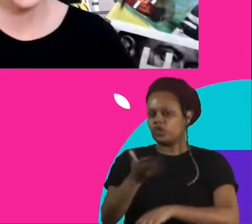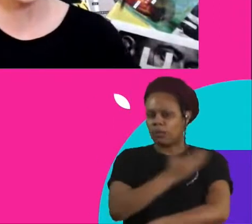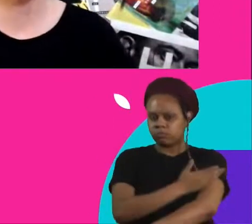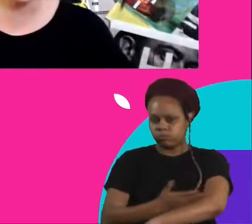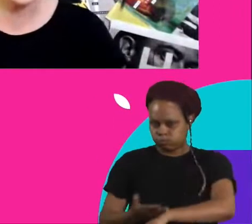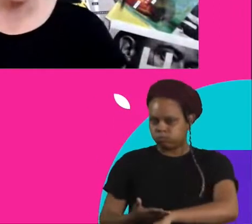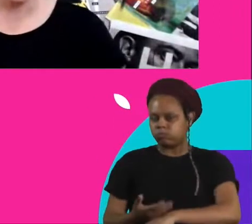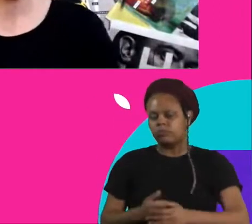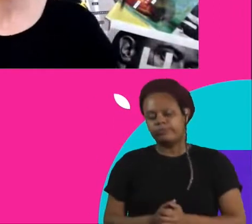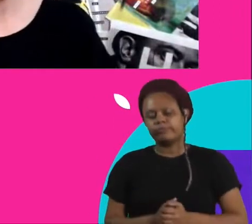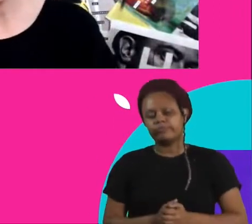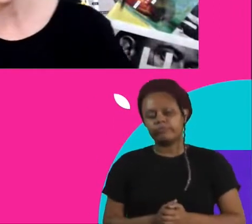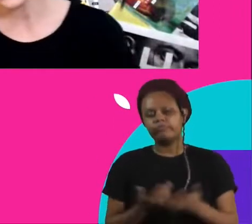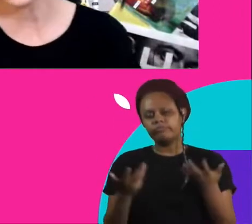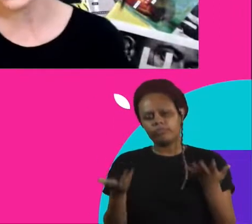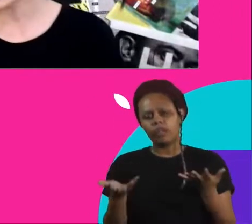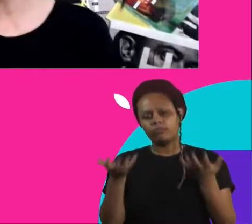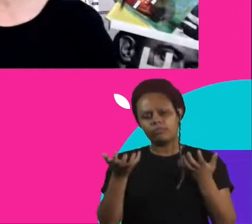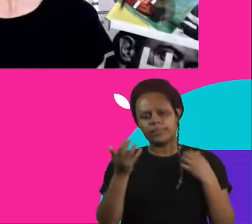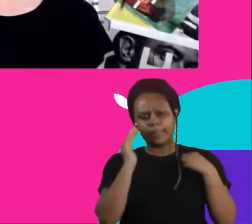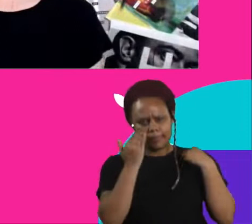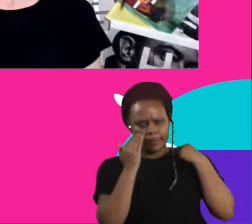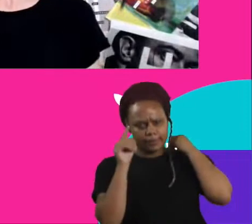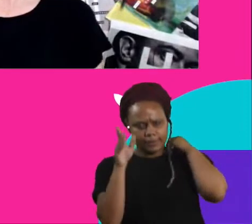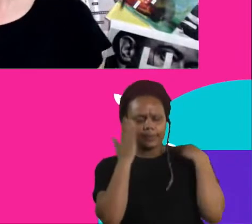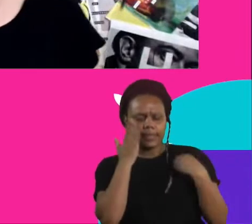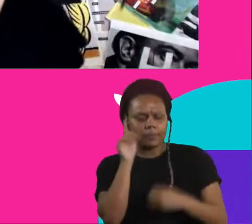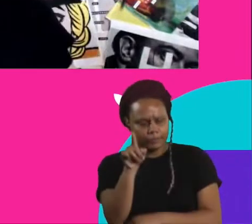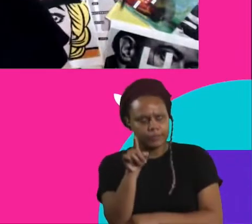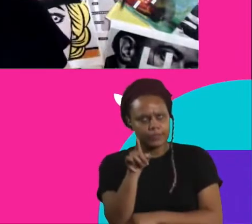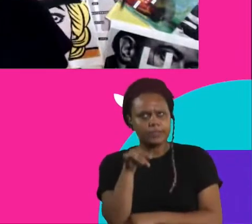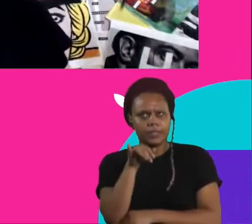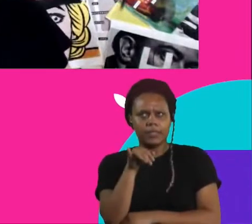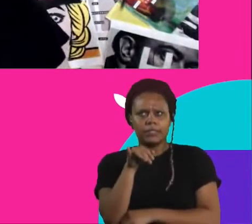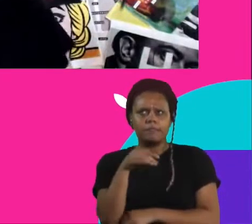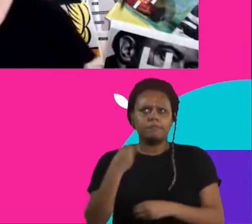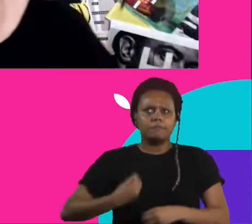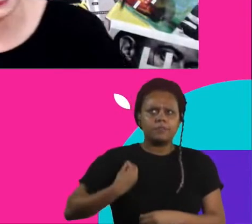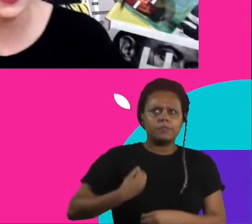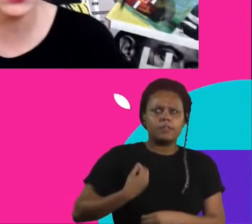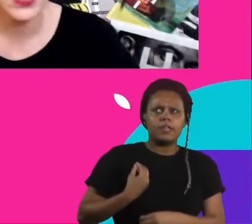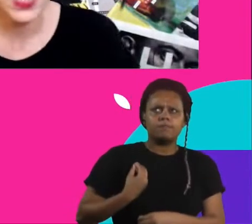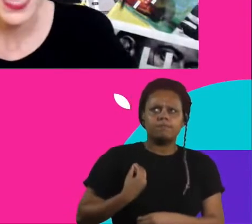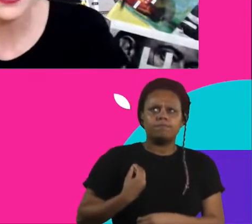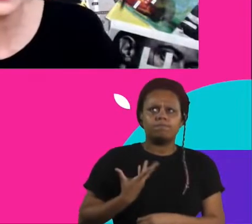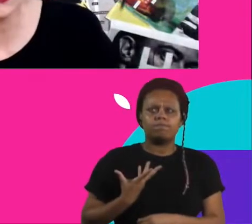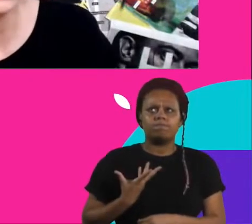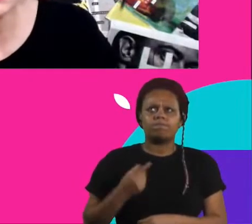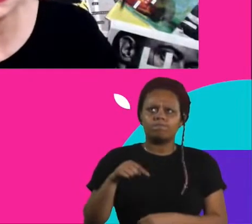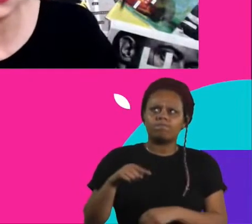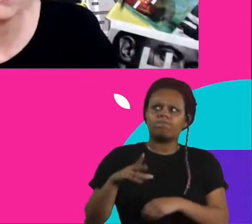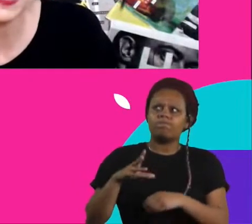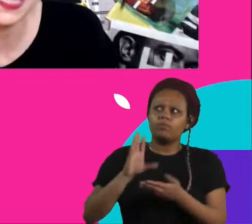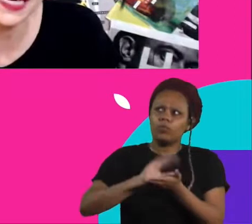pouco de você se viver na era dos dados é aprender a tomar decisões com base em dados,